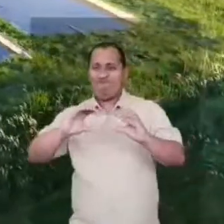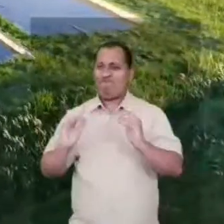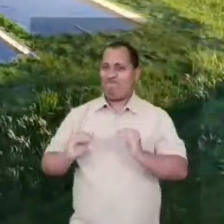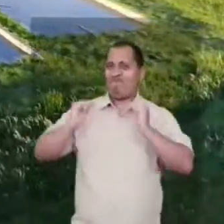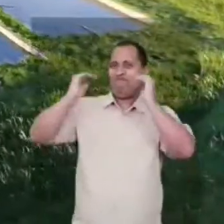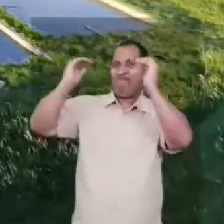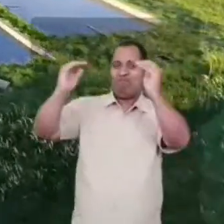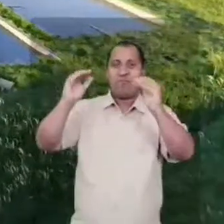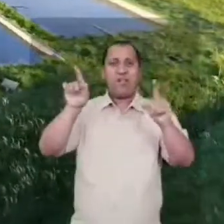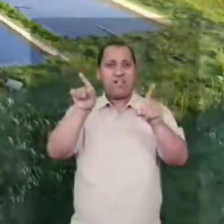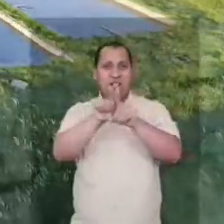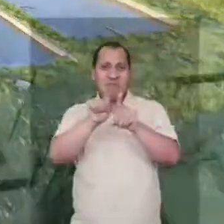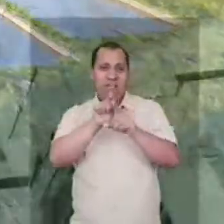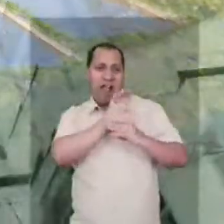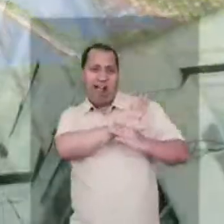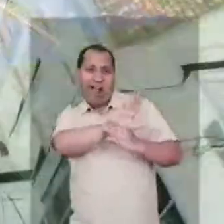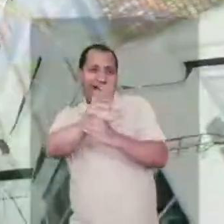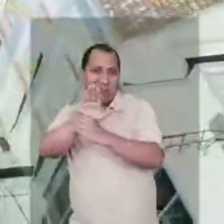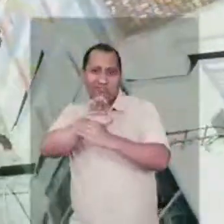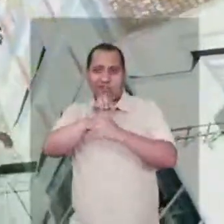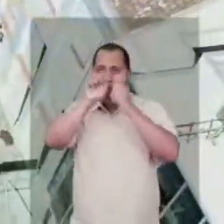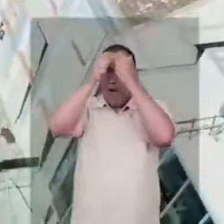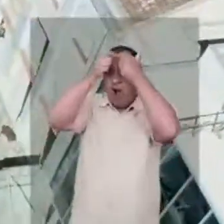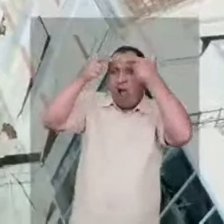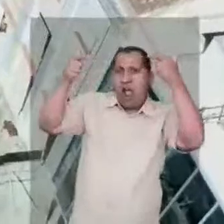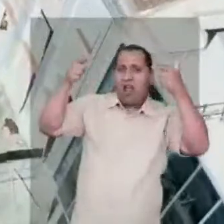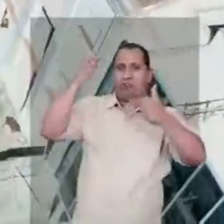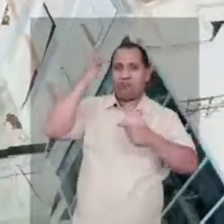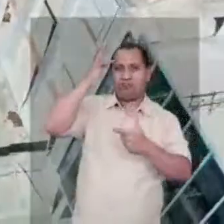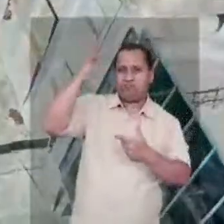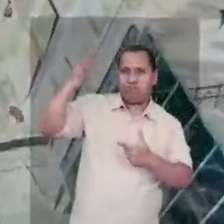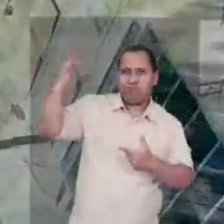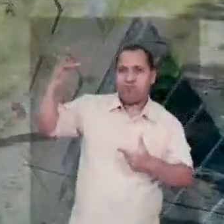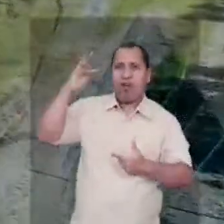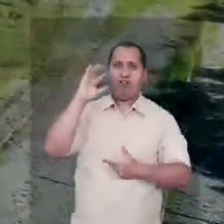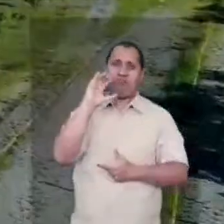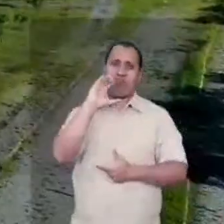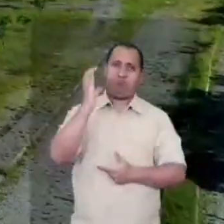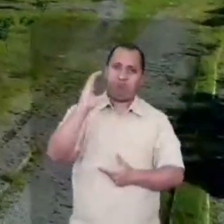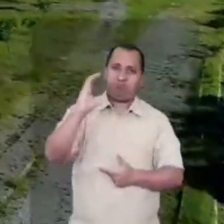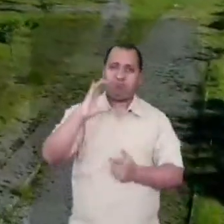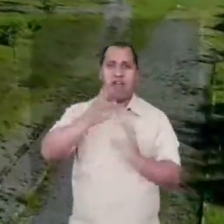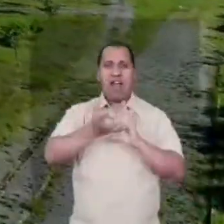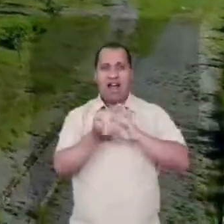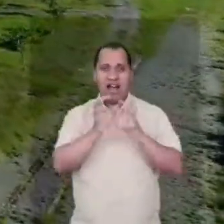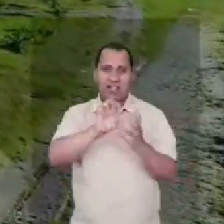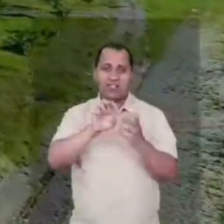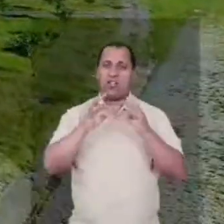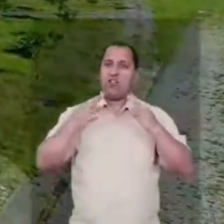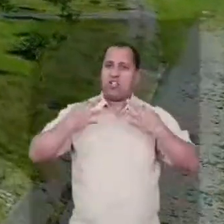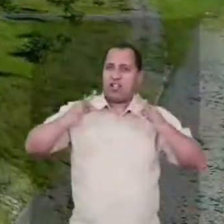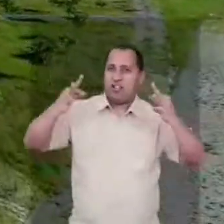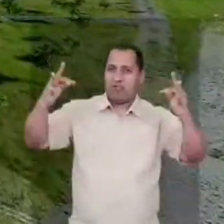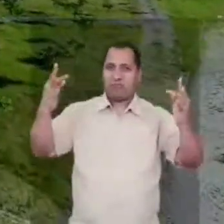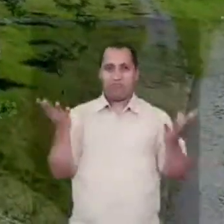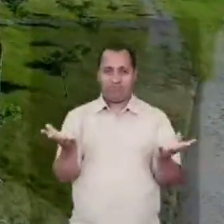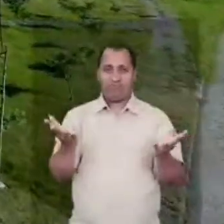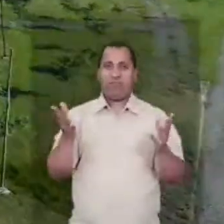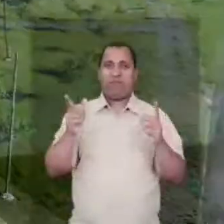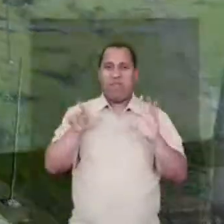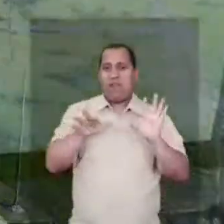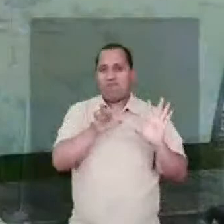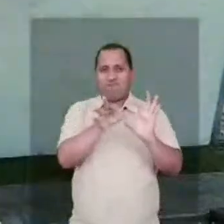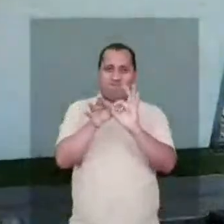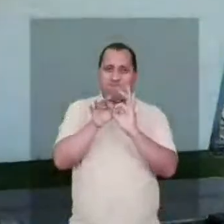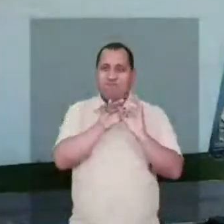educação superior e a produção de conhecimento filosófico, científico, artístico e tecnológico,